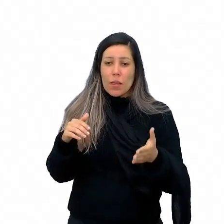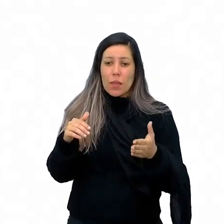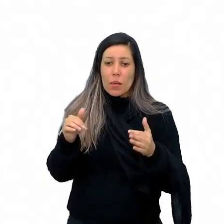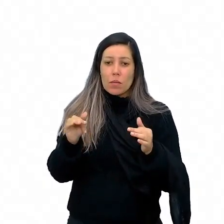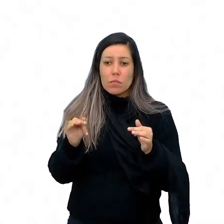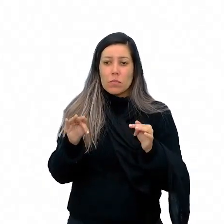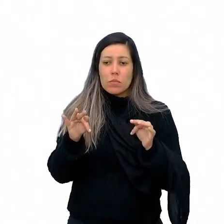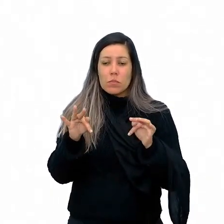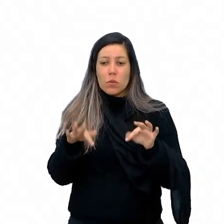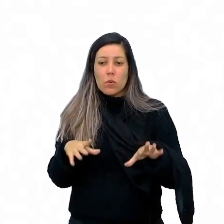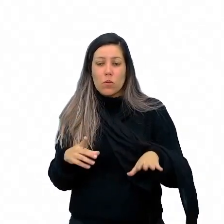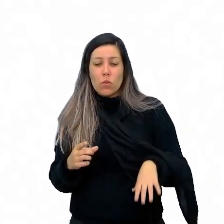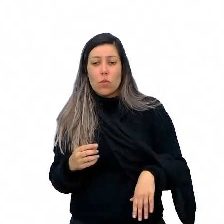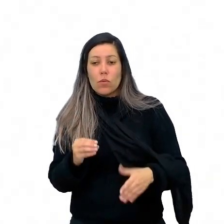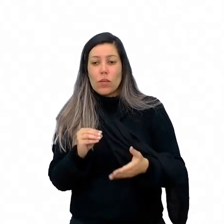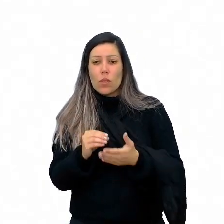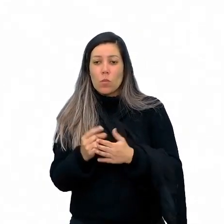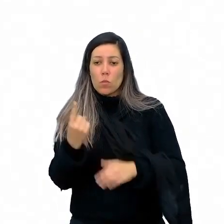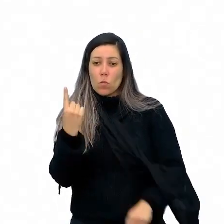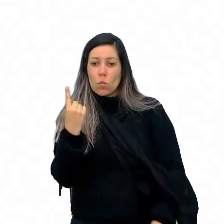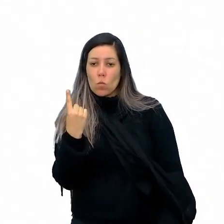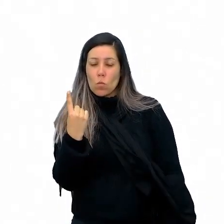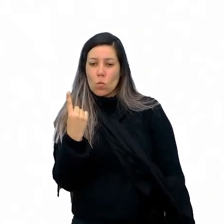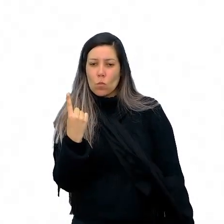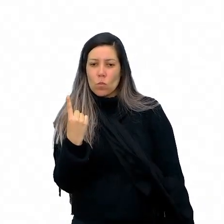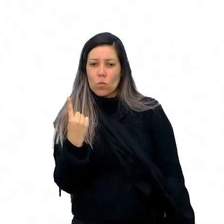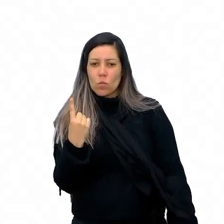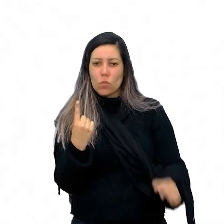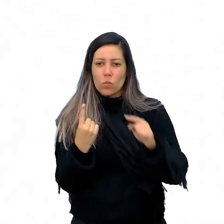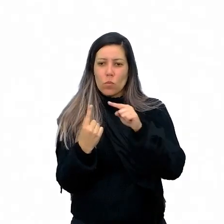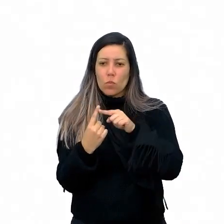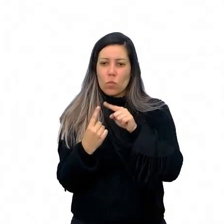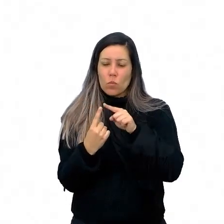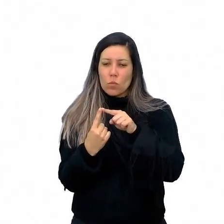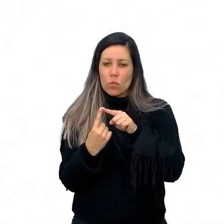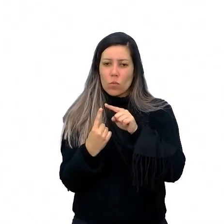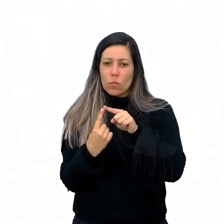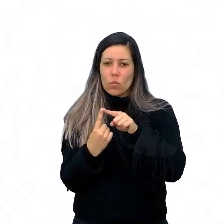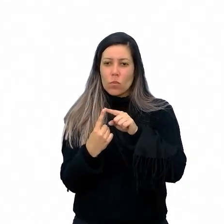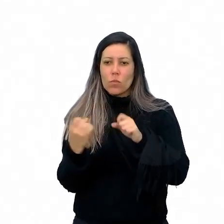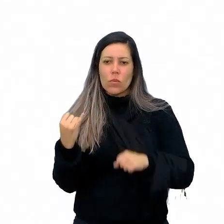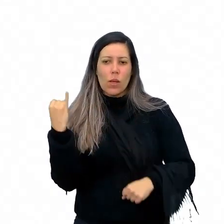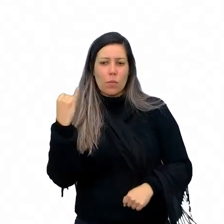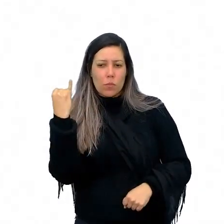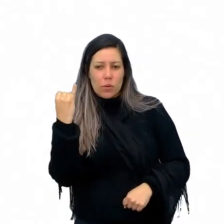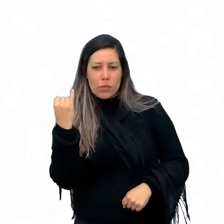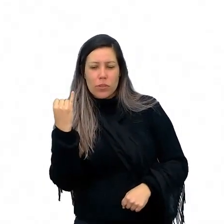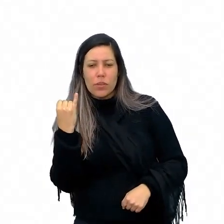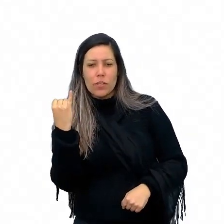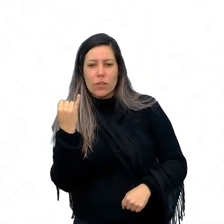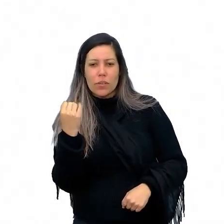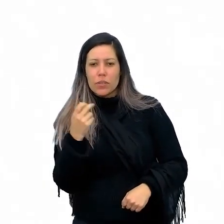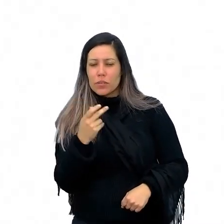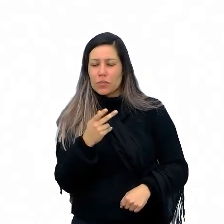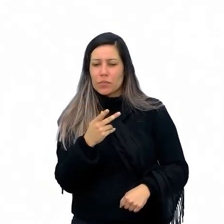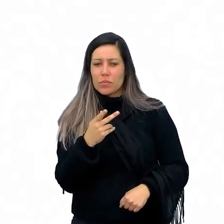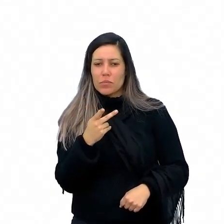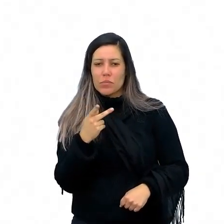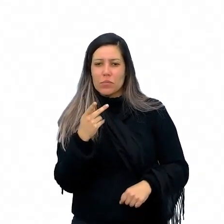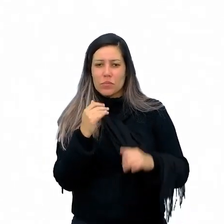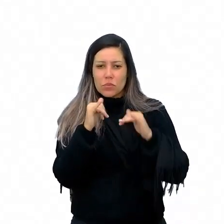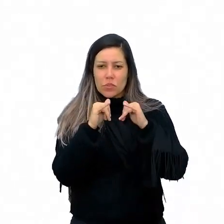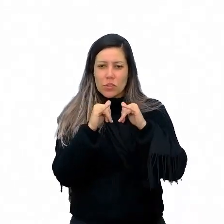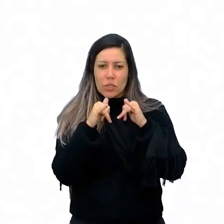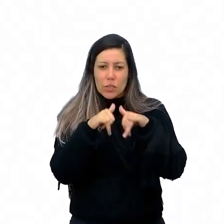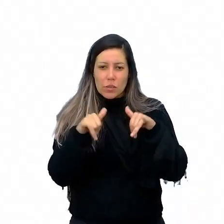tipo de categorização, né? Ou coisa que o valha, tá certo? Isso é importante dizer. Eu só fui fazendo mesmo numa